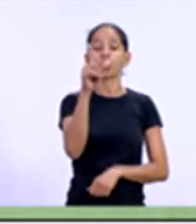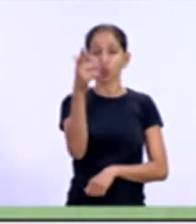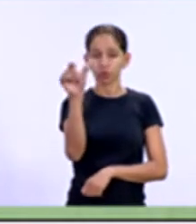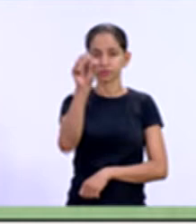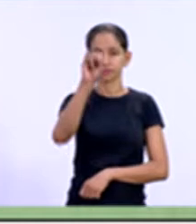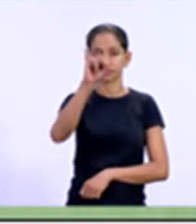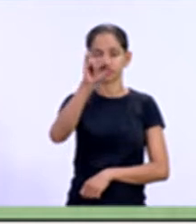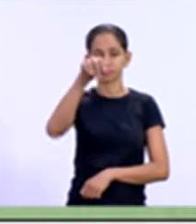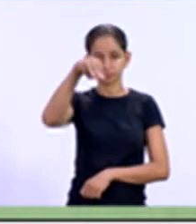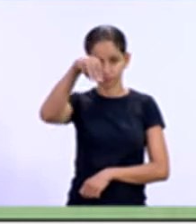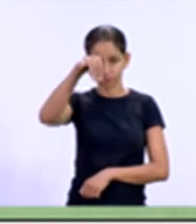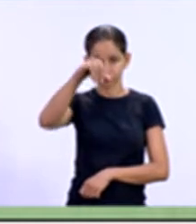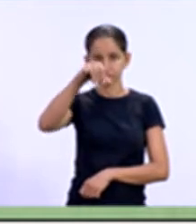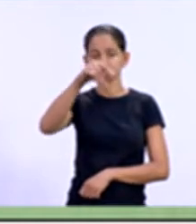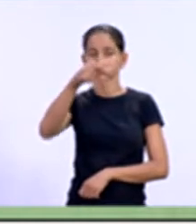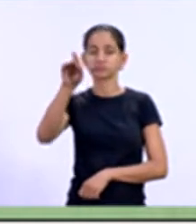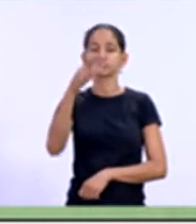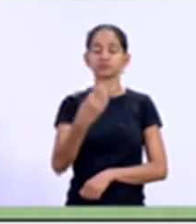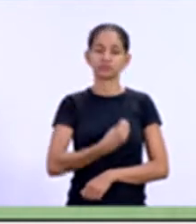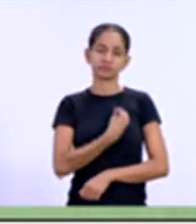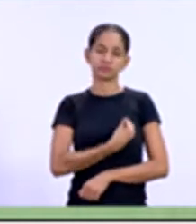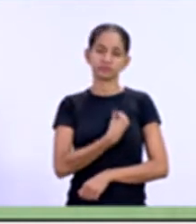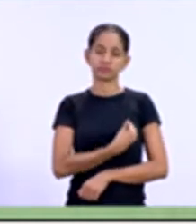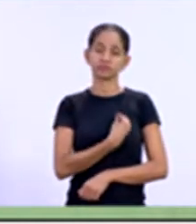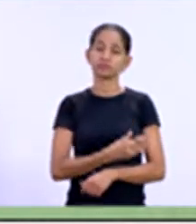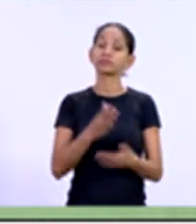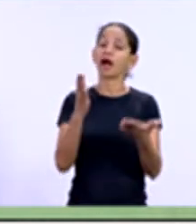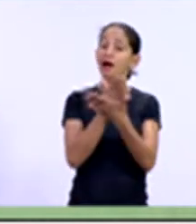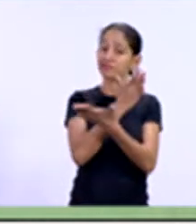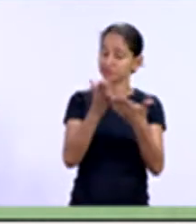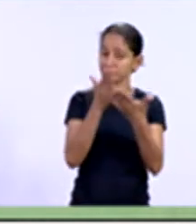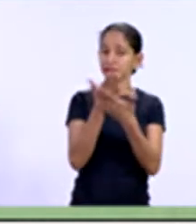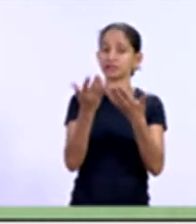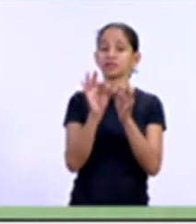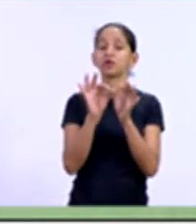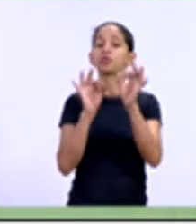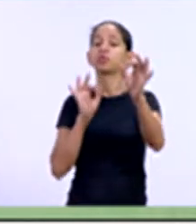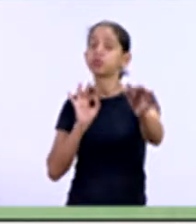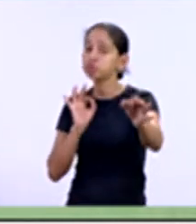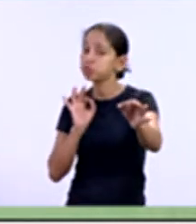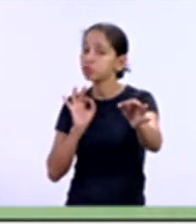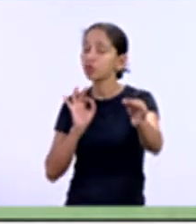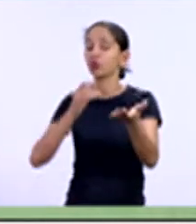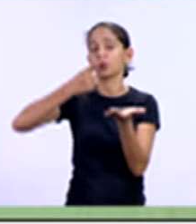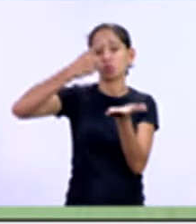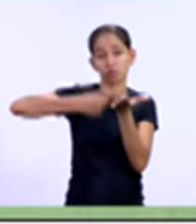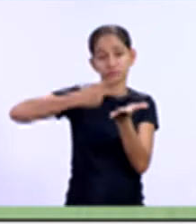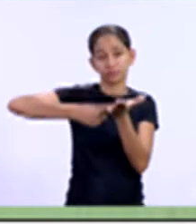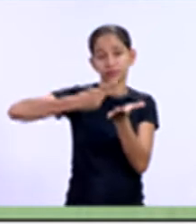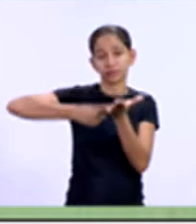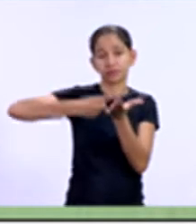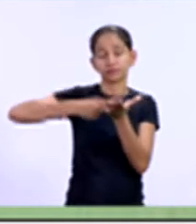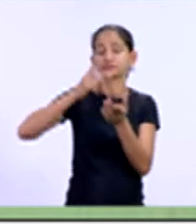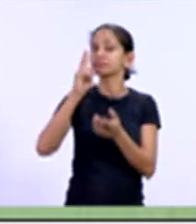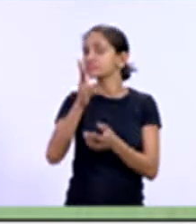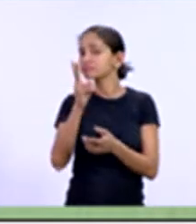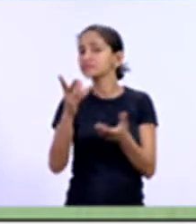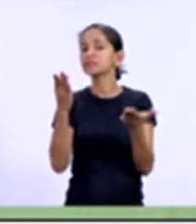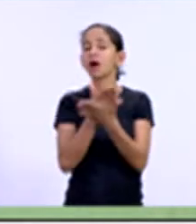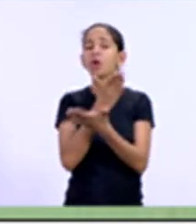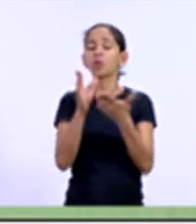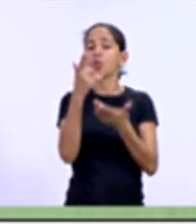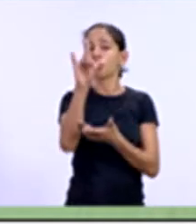semipresencial, que são momentos à distância combinados com